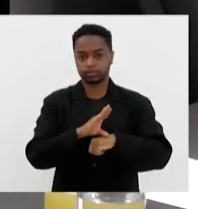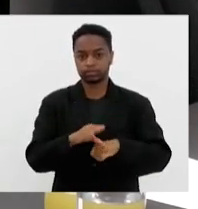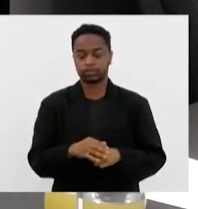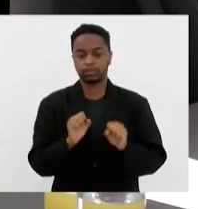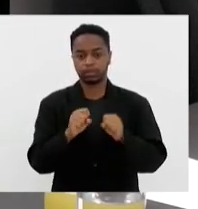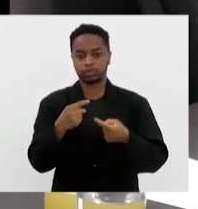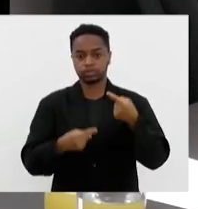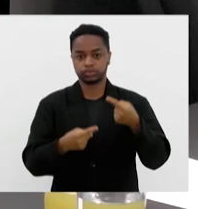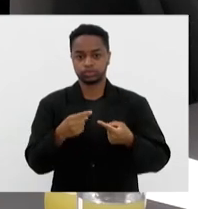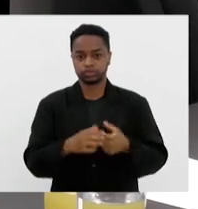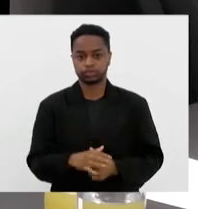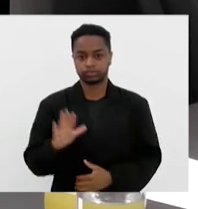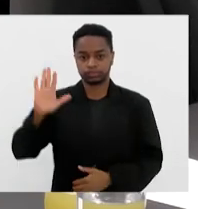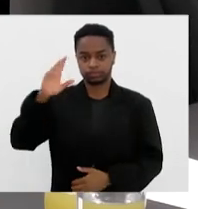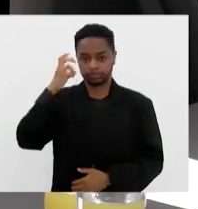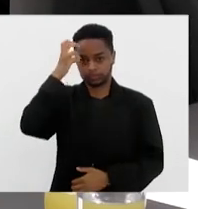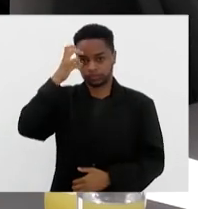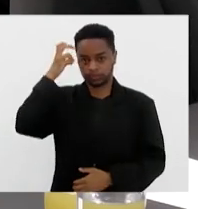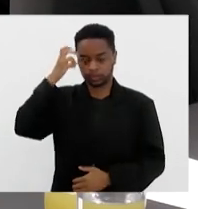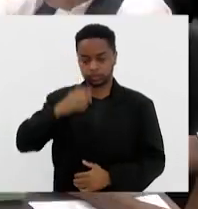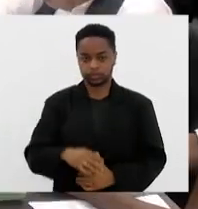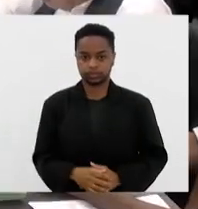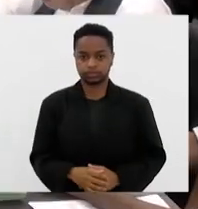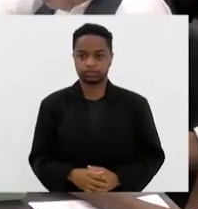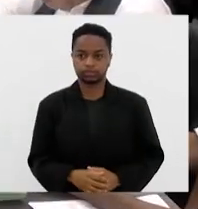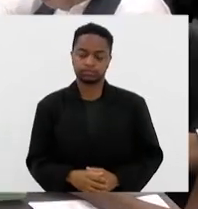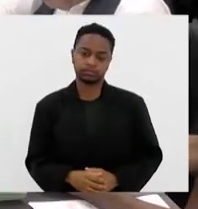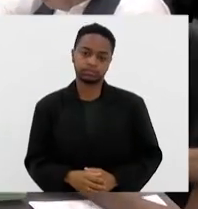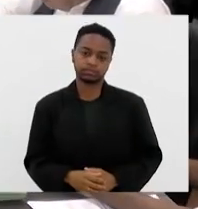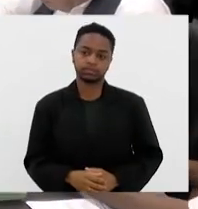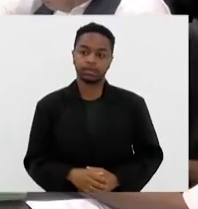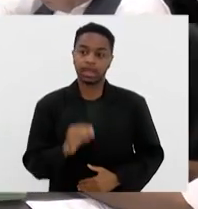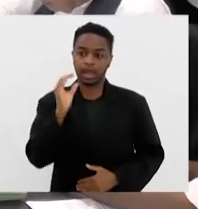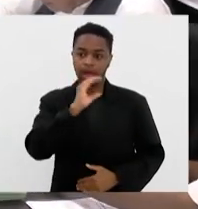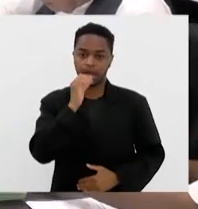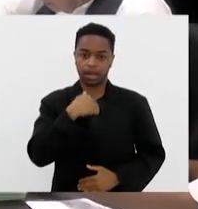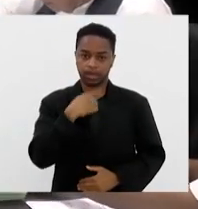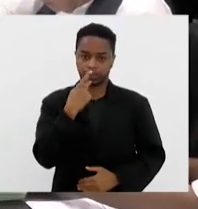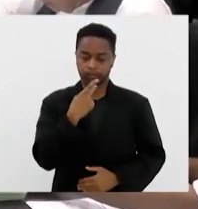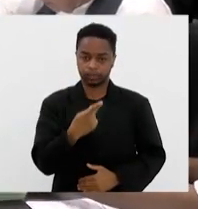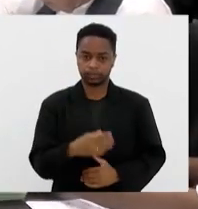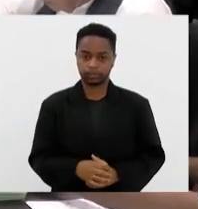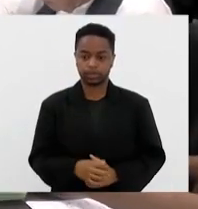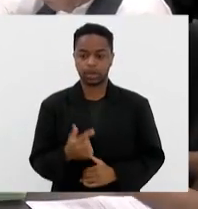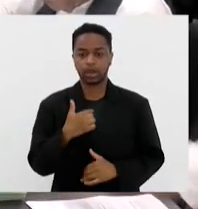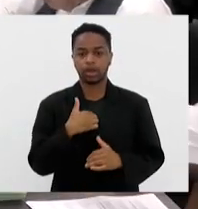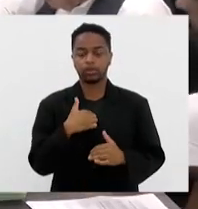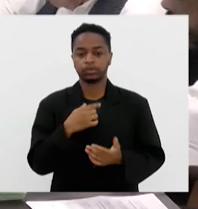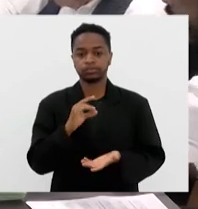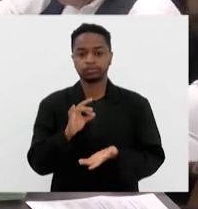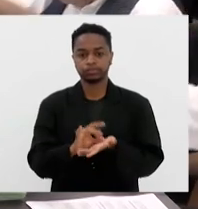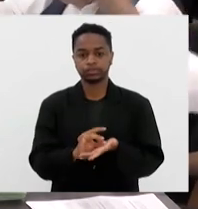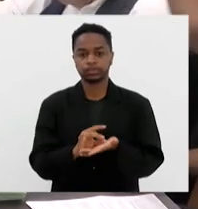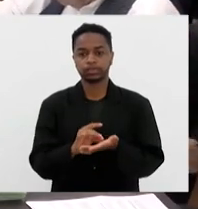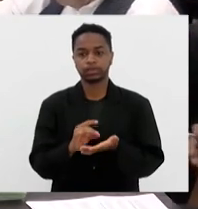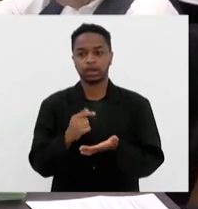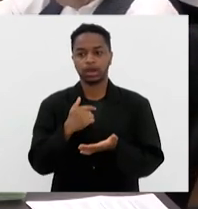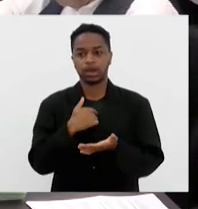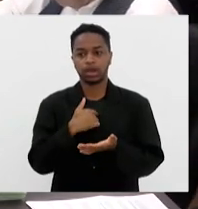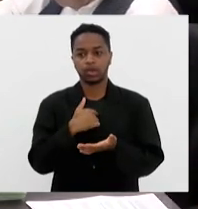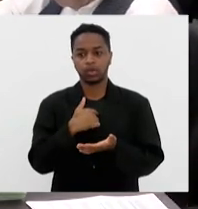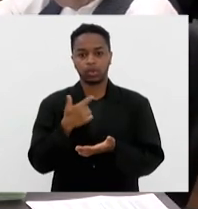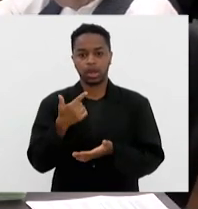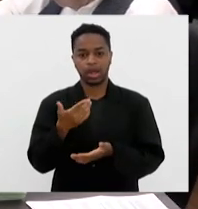Em discussão. Presidente. Vai discutir, deputada Verônica. Não, muito rapidamente. Eu queria, na verdade, não tive